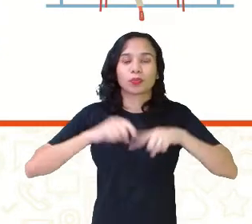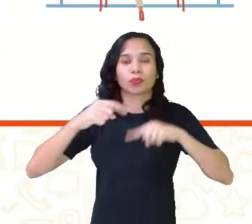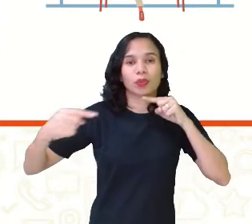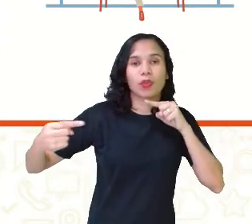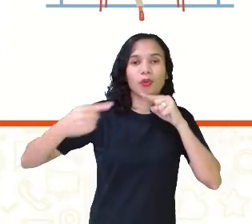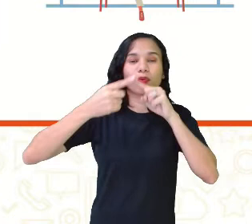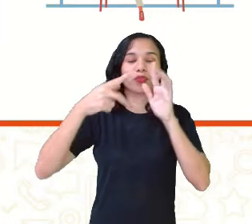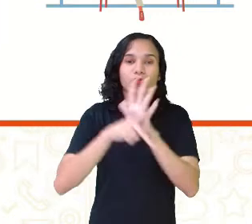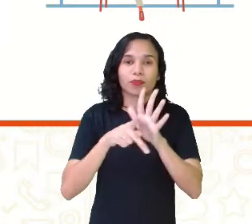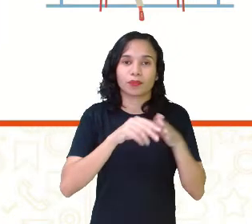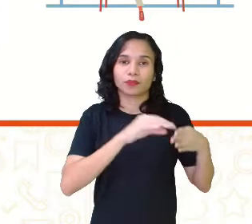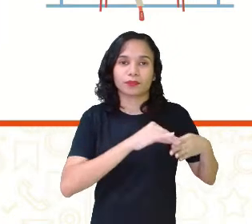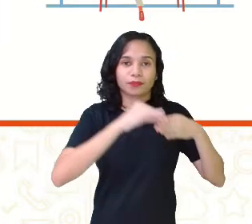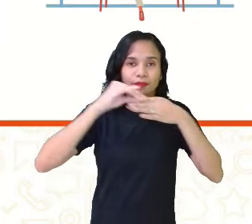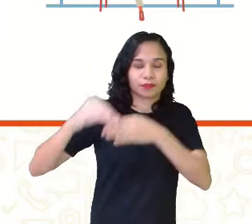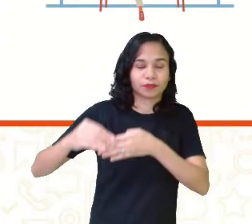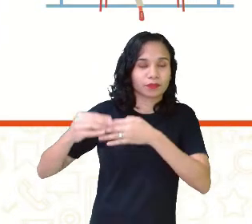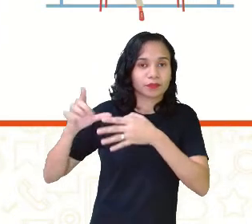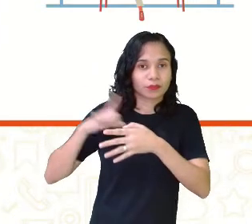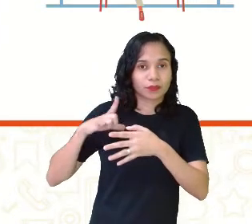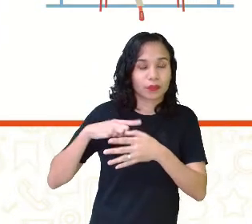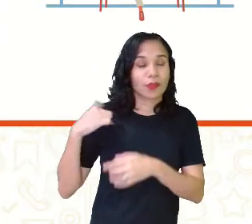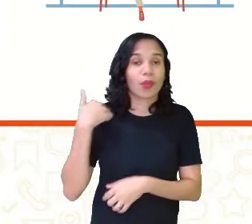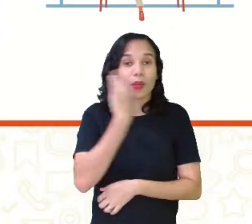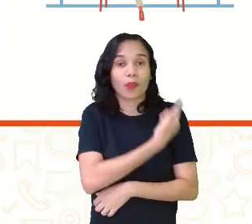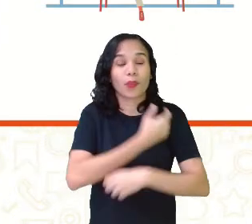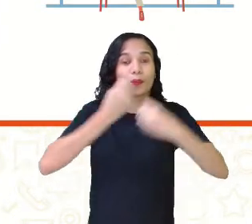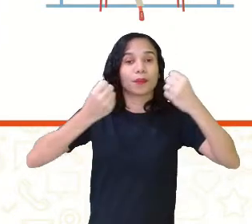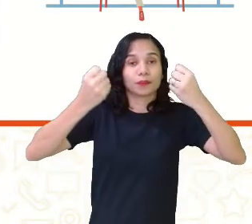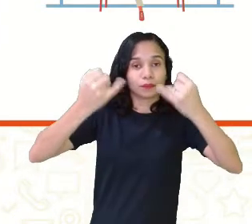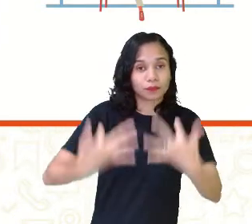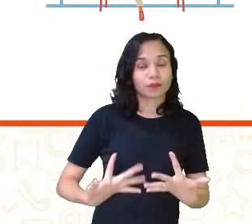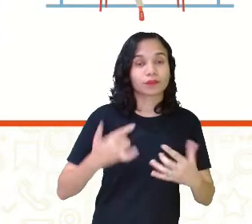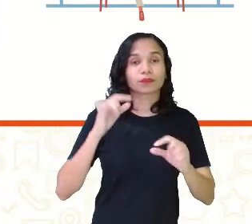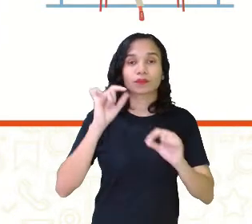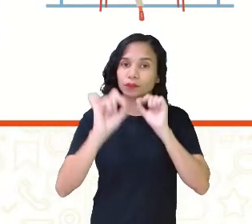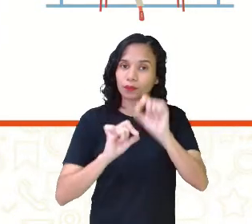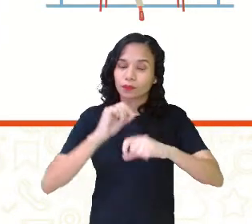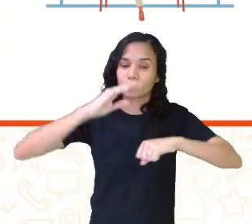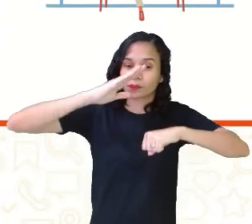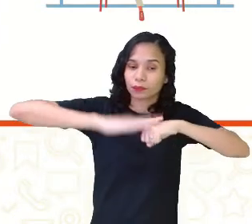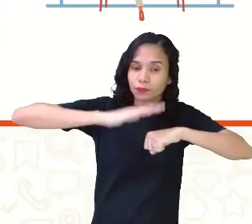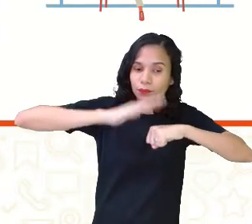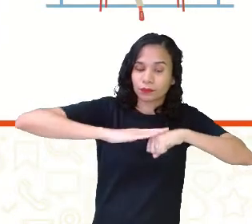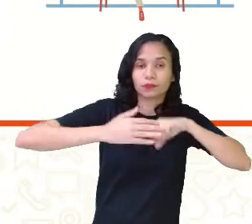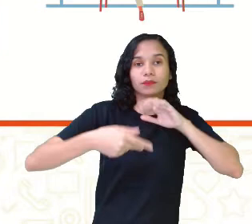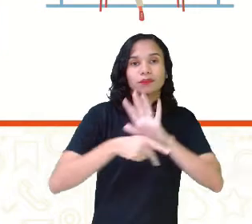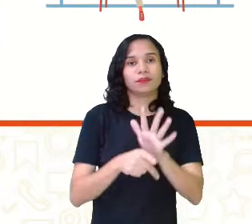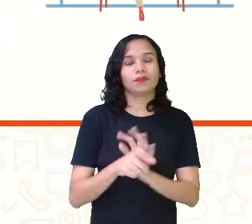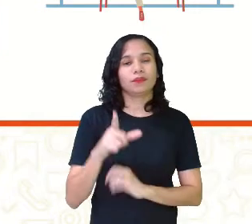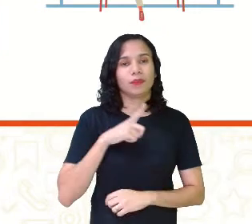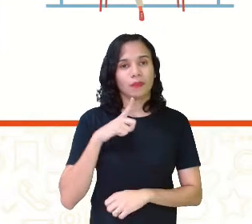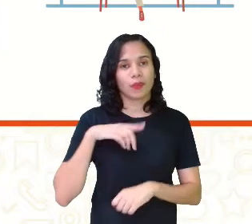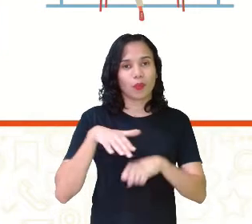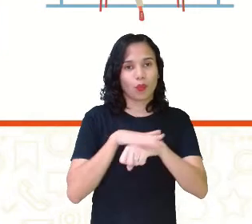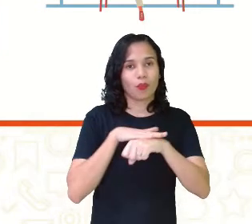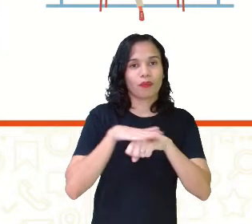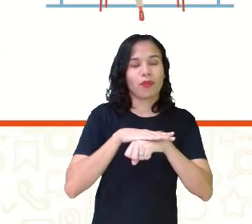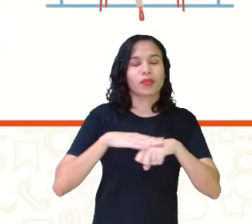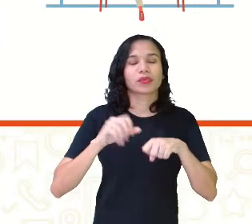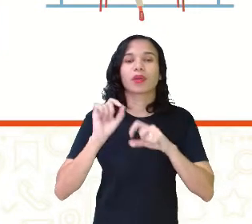compõem a rede de transportes. Então, a gente está falando de autonomia, a gente está falando